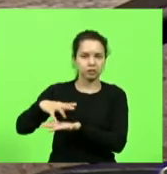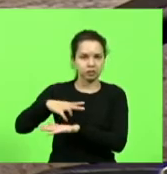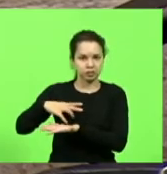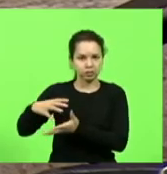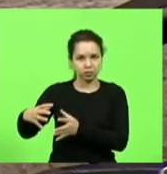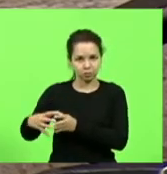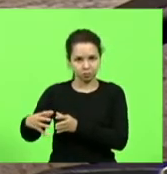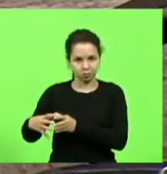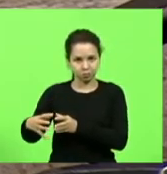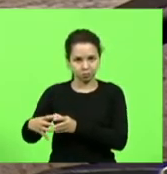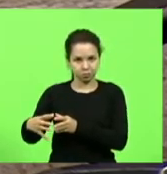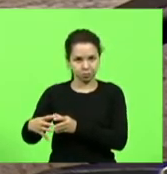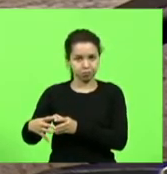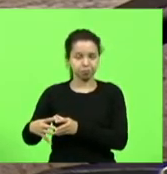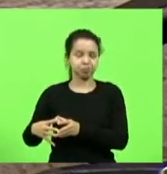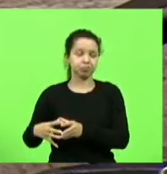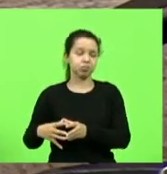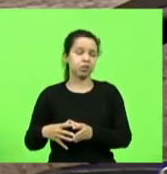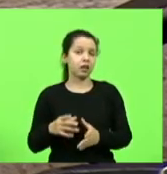Existe certo e existe errado.